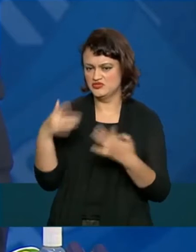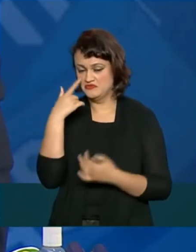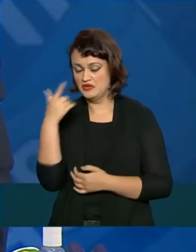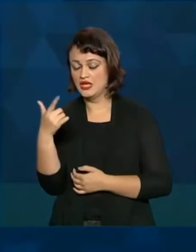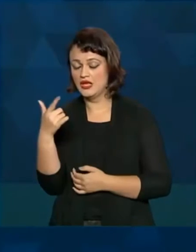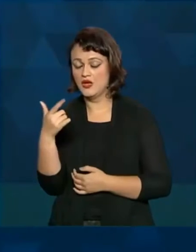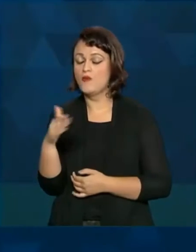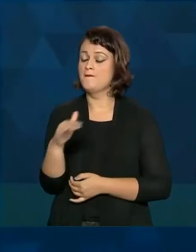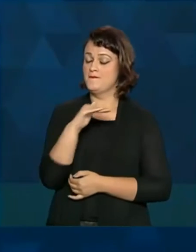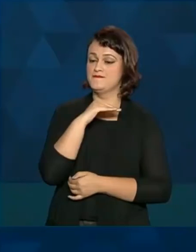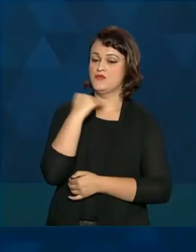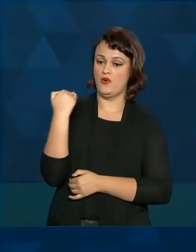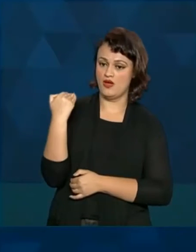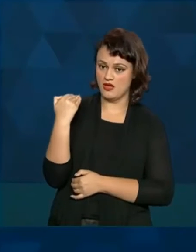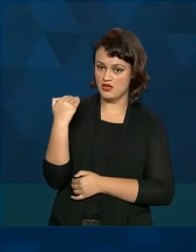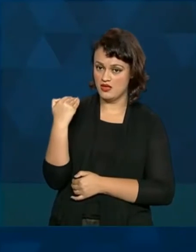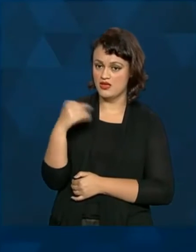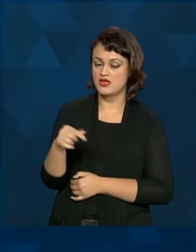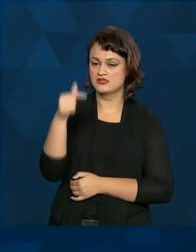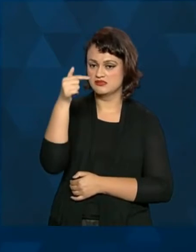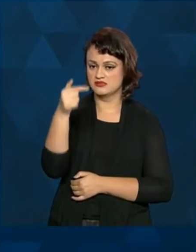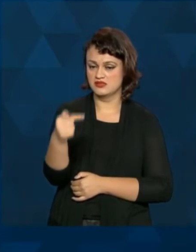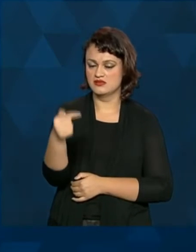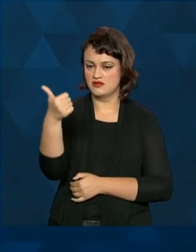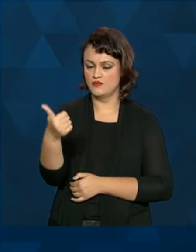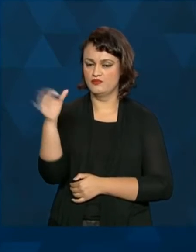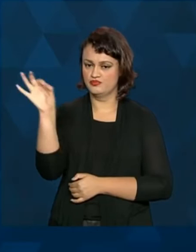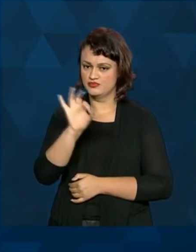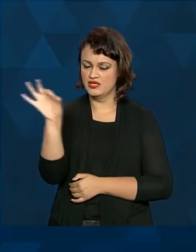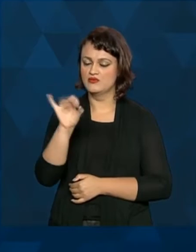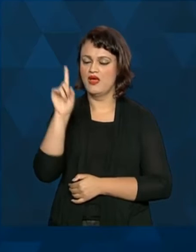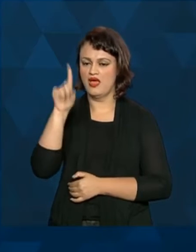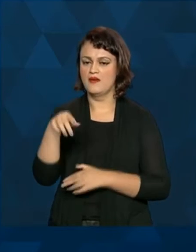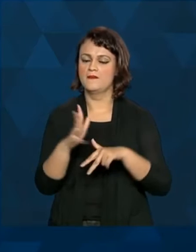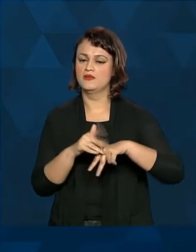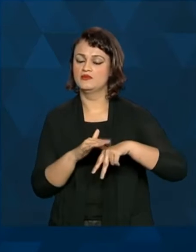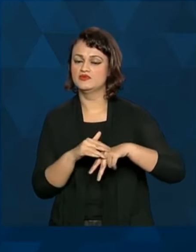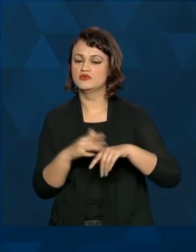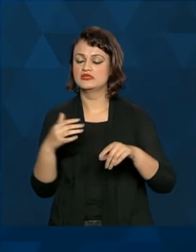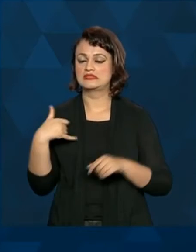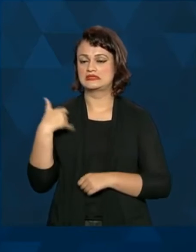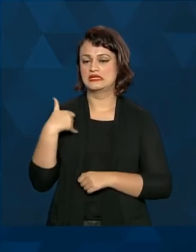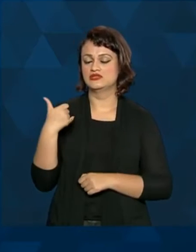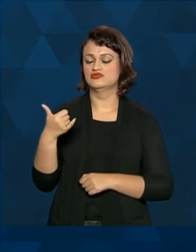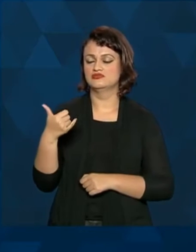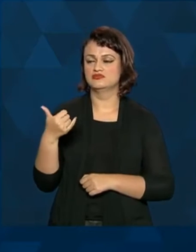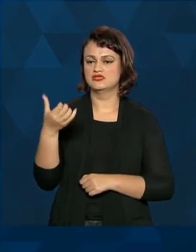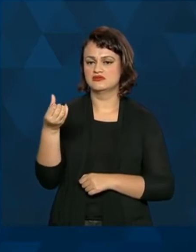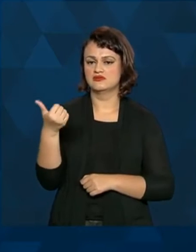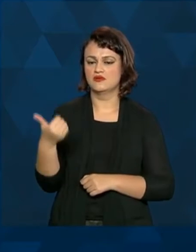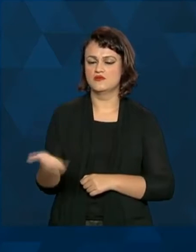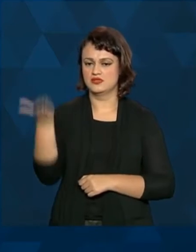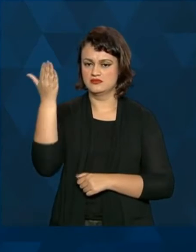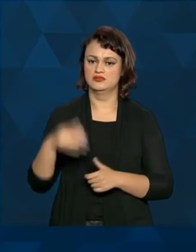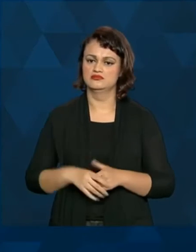que o óbito, ele fica, 71% dos óbitos é para pacientes com acima de 61 anos, e de